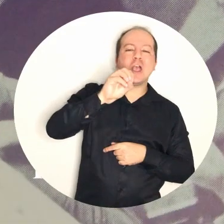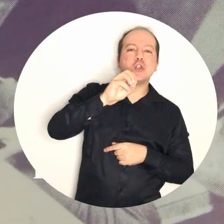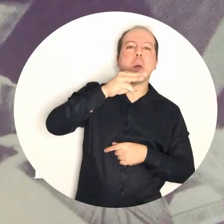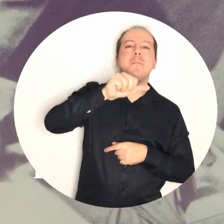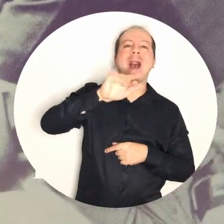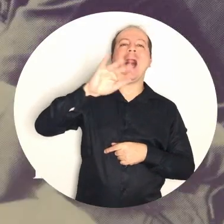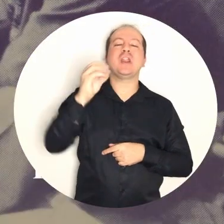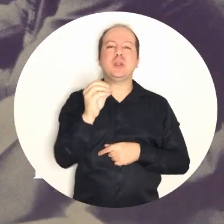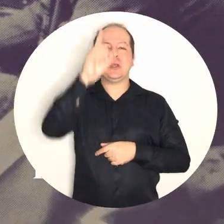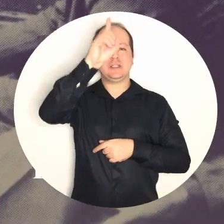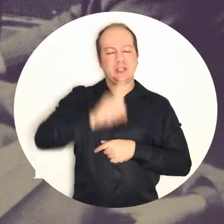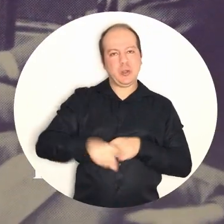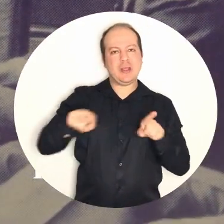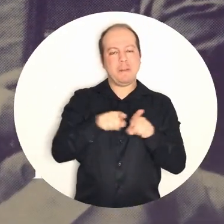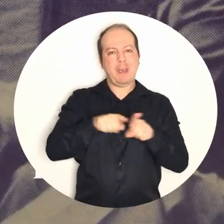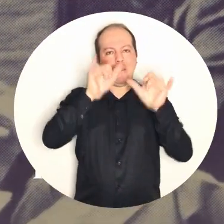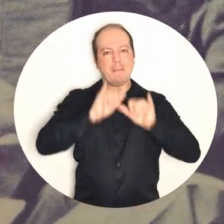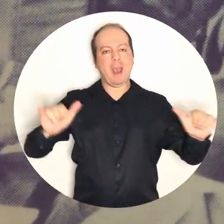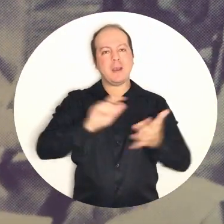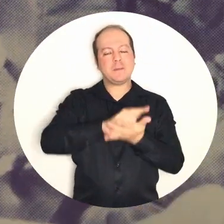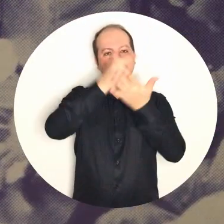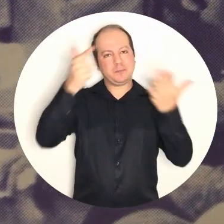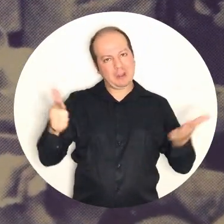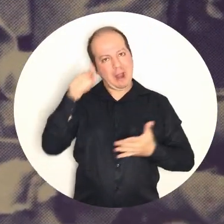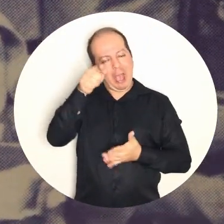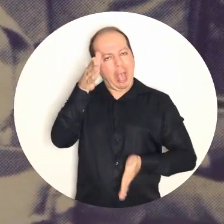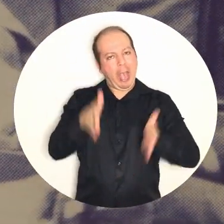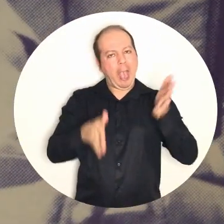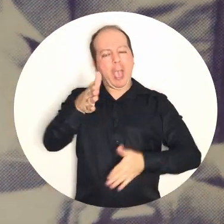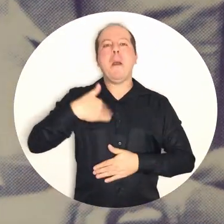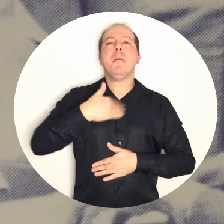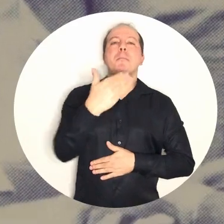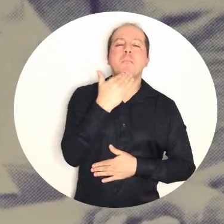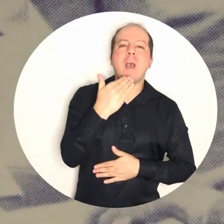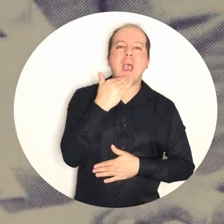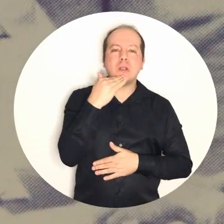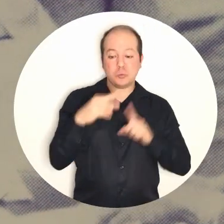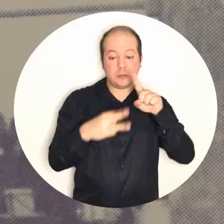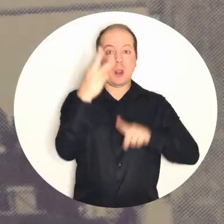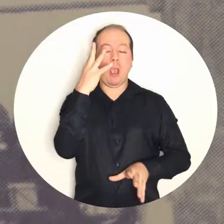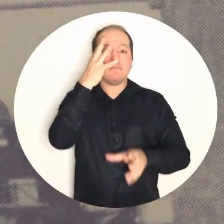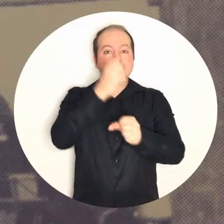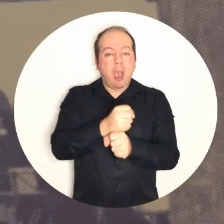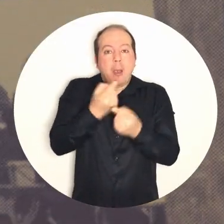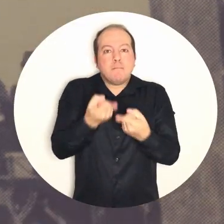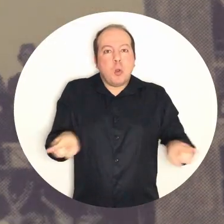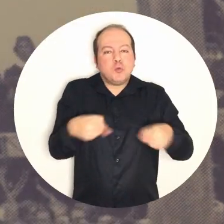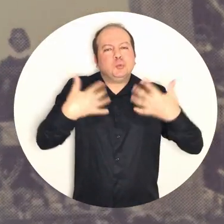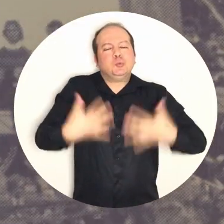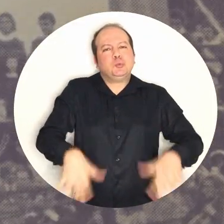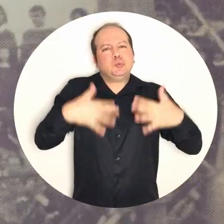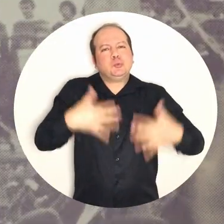Isaac Karabichevski e o diretor de marketing do jornal O Globo na época, Péricles de Barros, fez a música